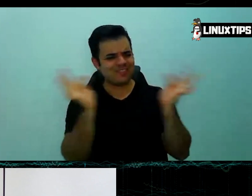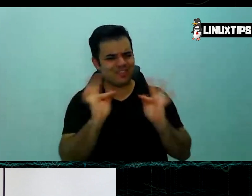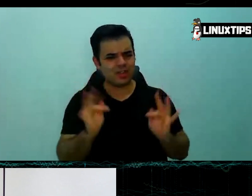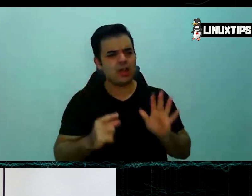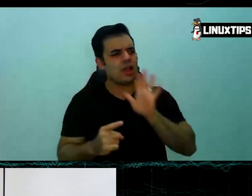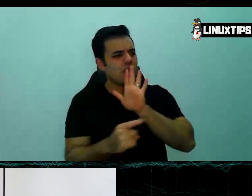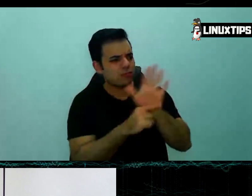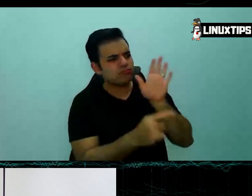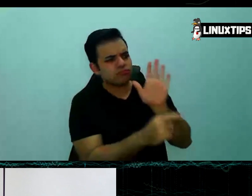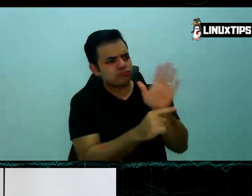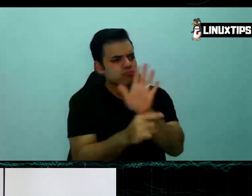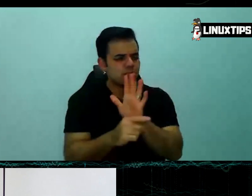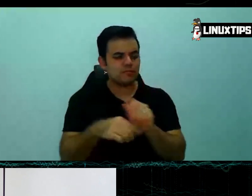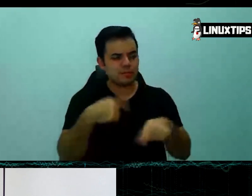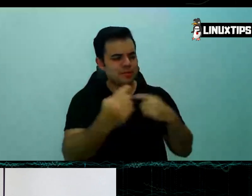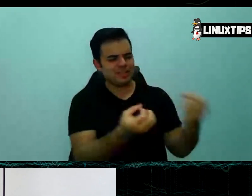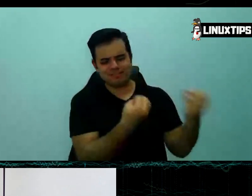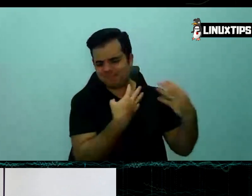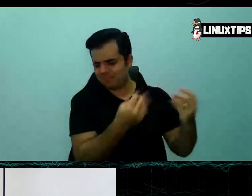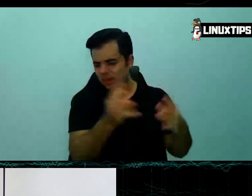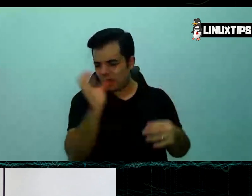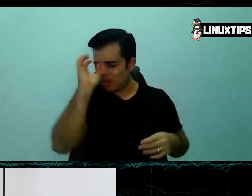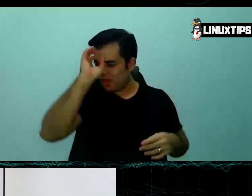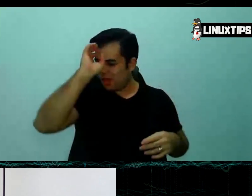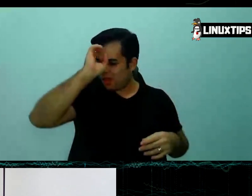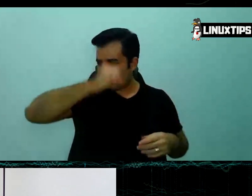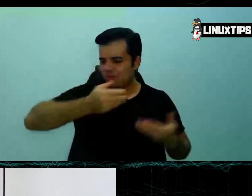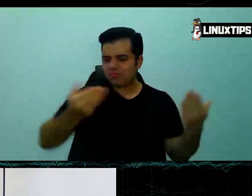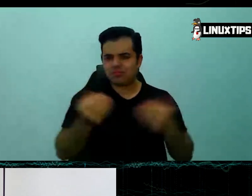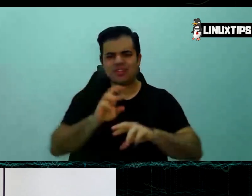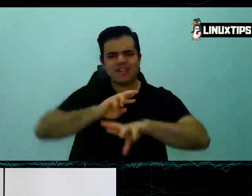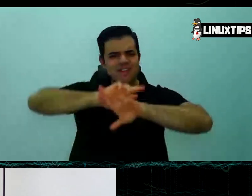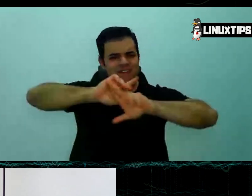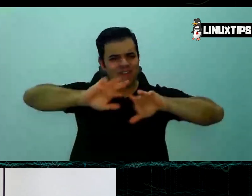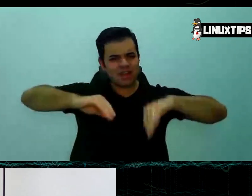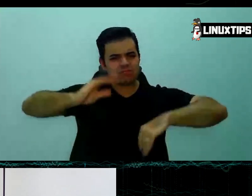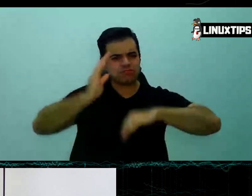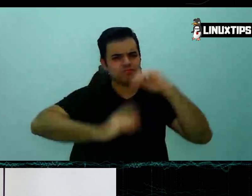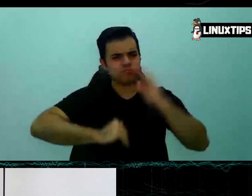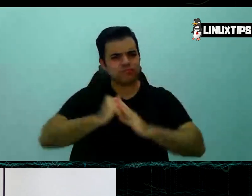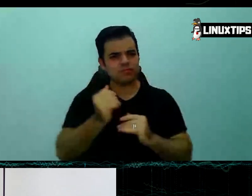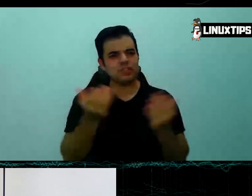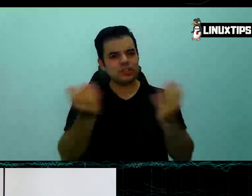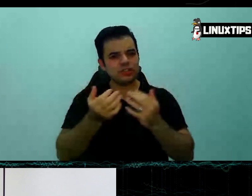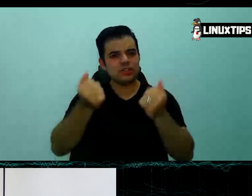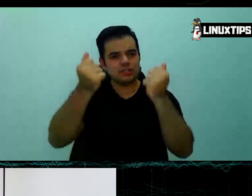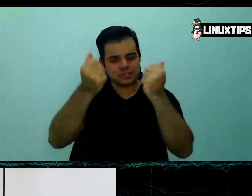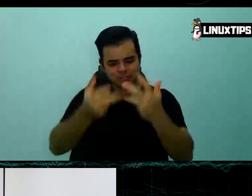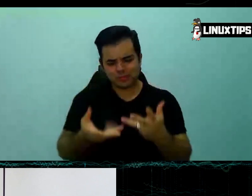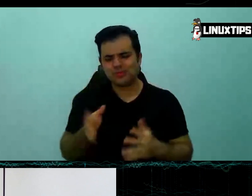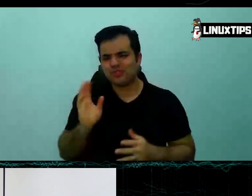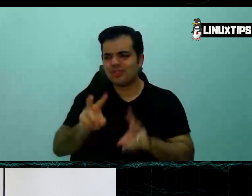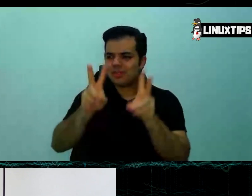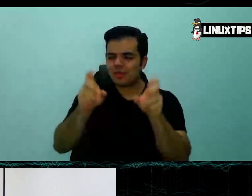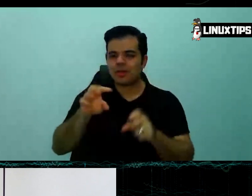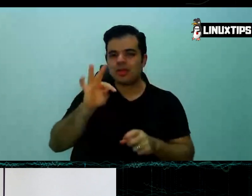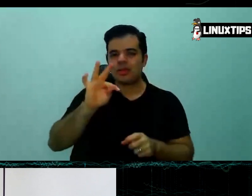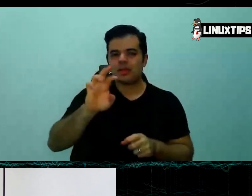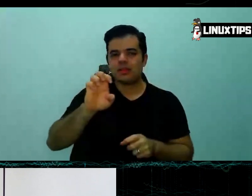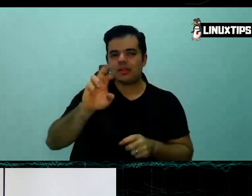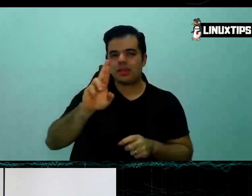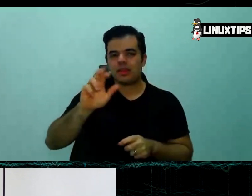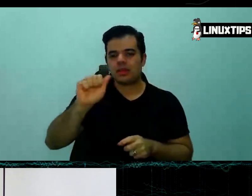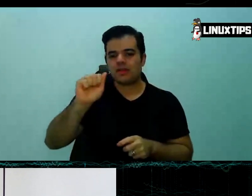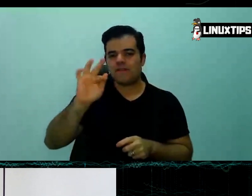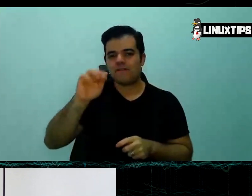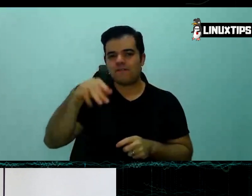me ensinou. Você é louco, mano. Hoje você destrói em vários. Ó, você já falou sobre Terraform lá no Fica em Casa, foi sensacional,